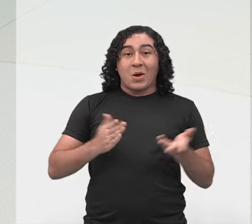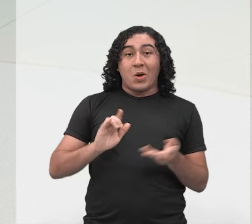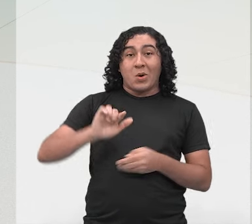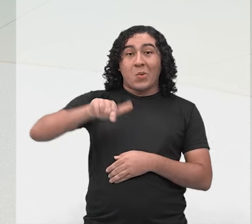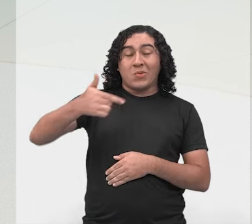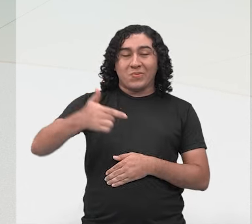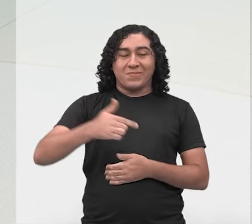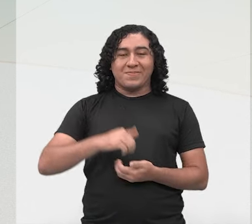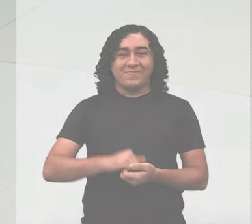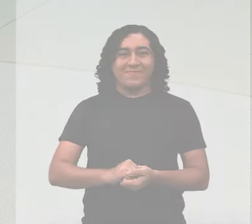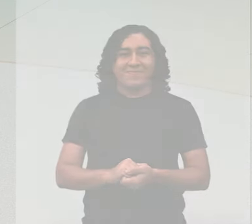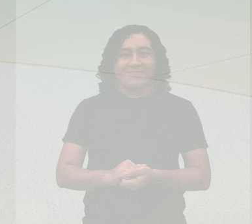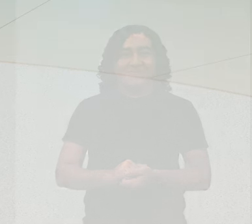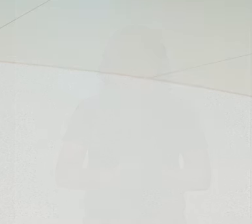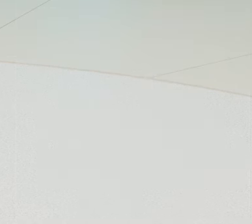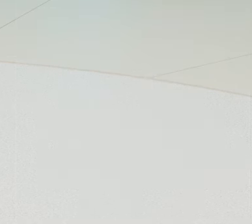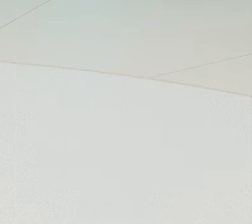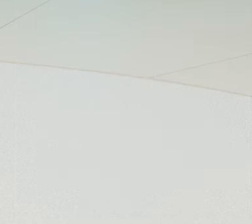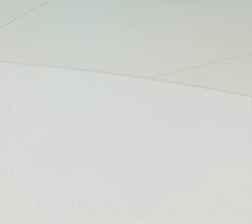segundo áudio.